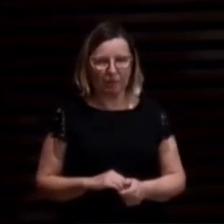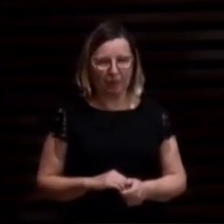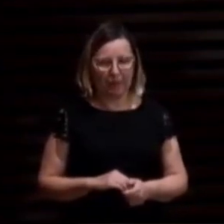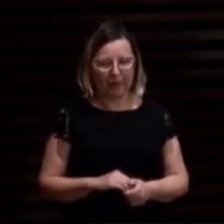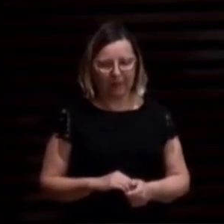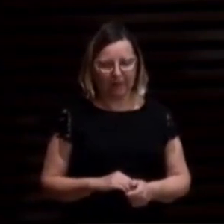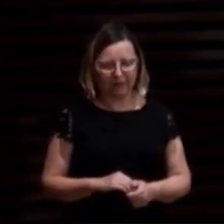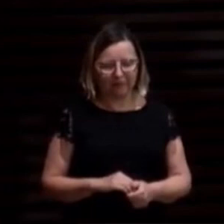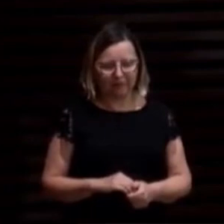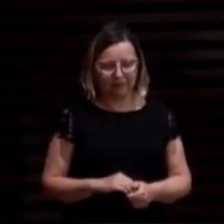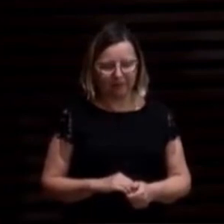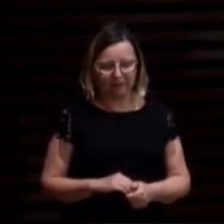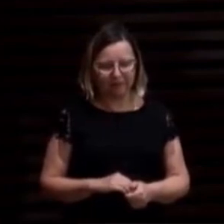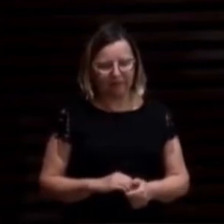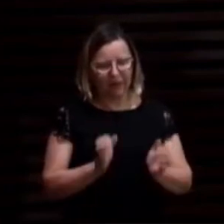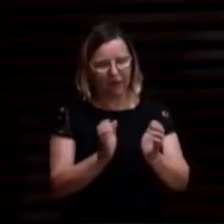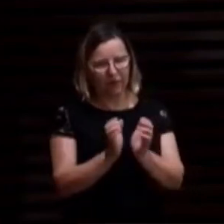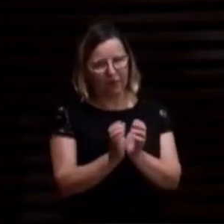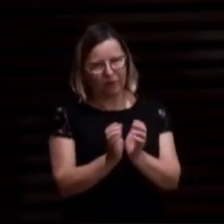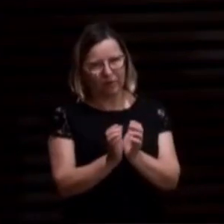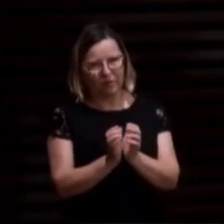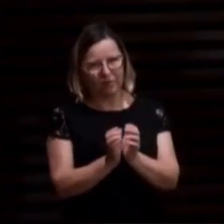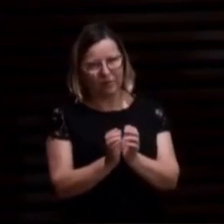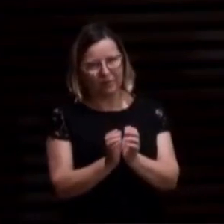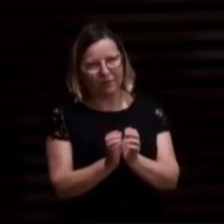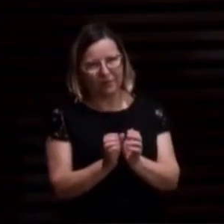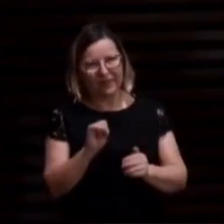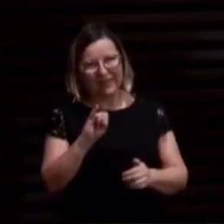Aquele sinédrio foi para pegar Cristo.